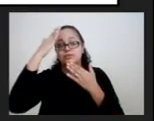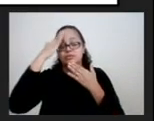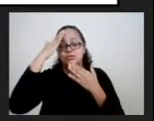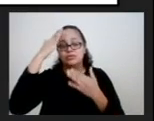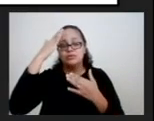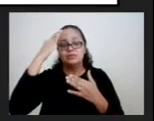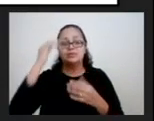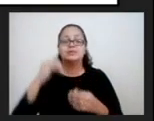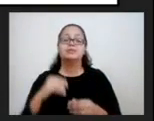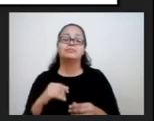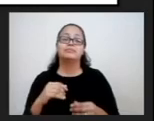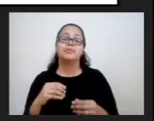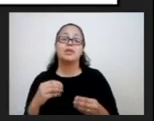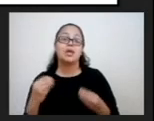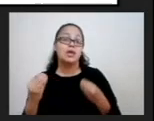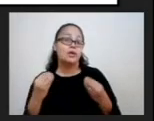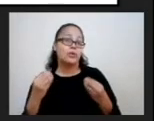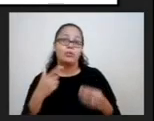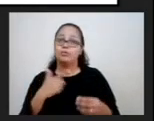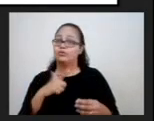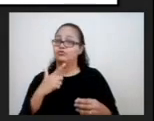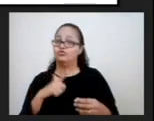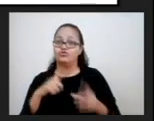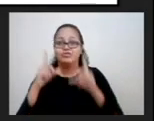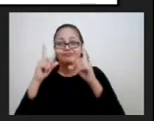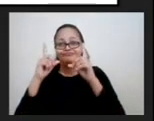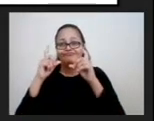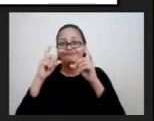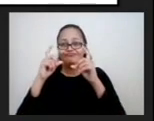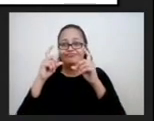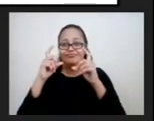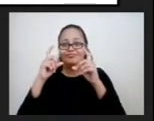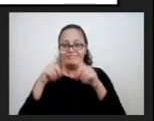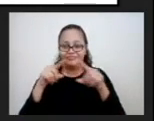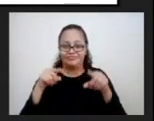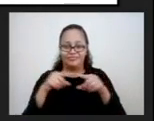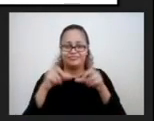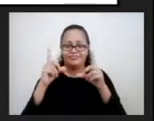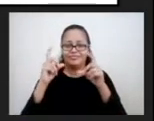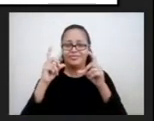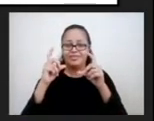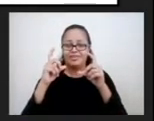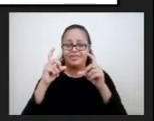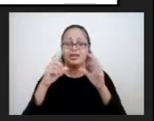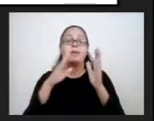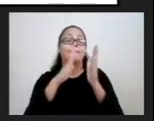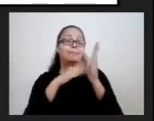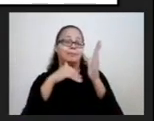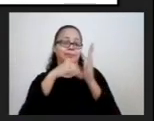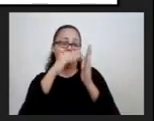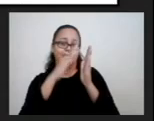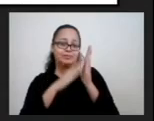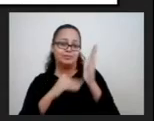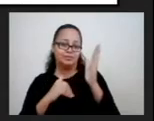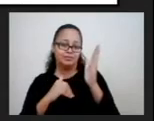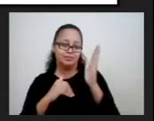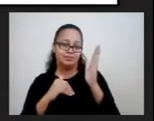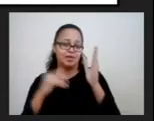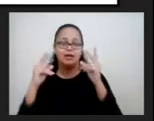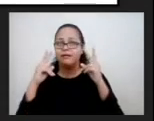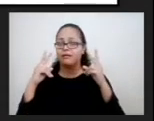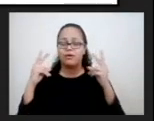indígenas. E como não tinha máquina fotográfica, não dá para ser fotografia. Mas era comum